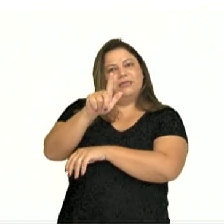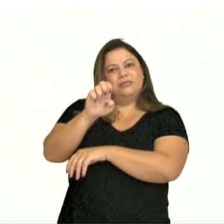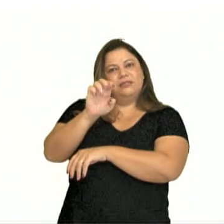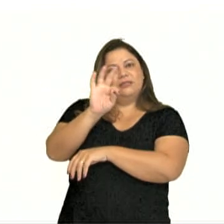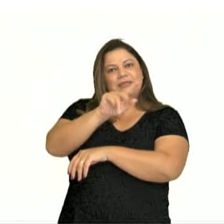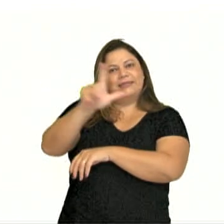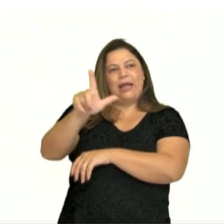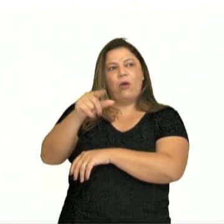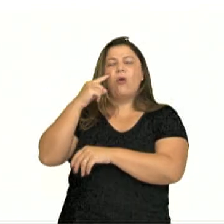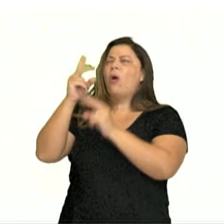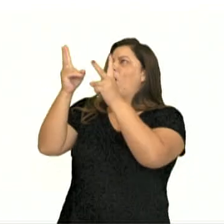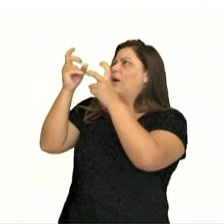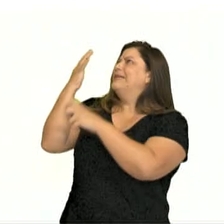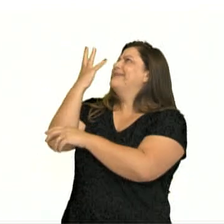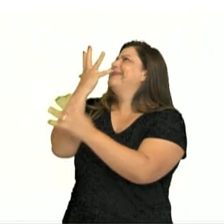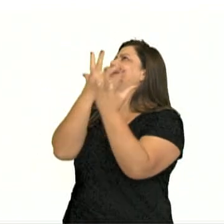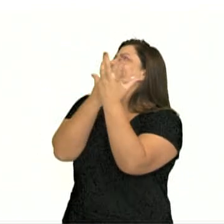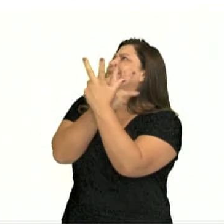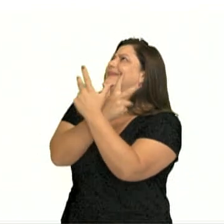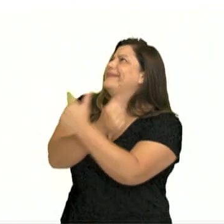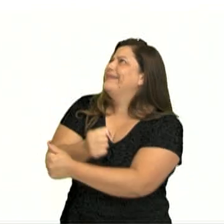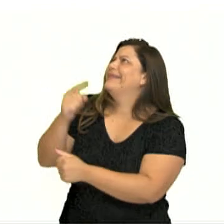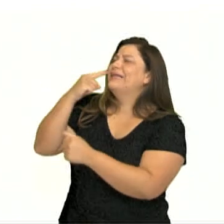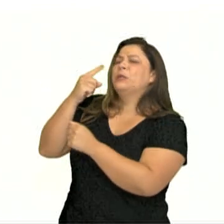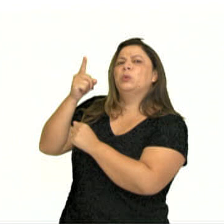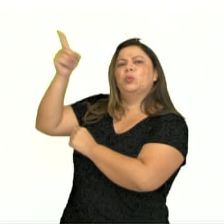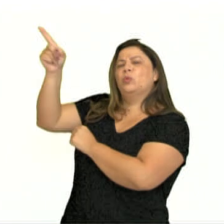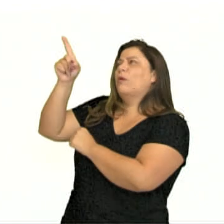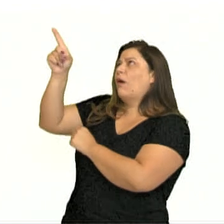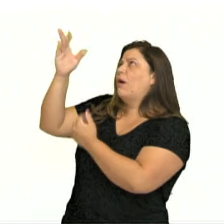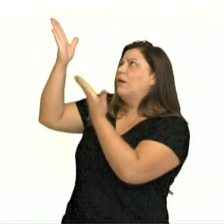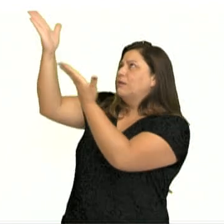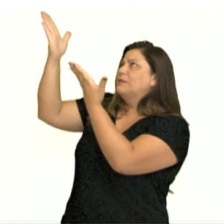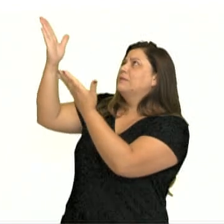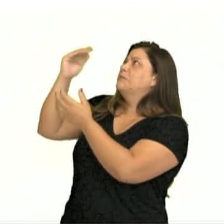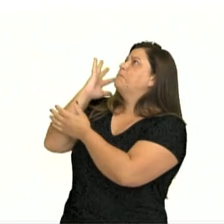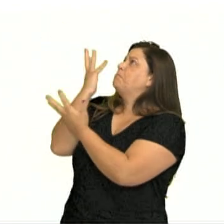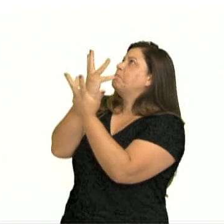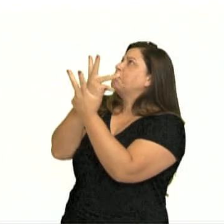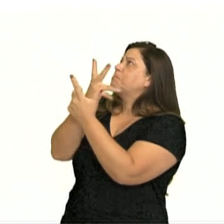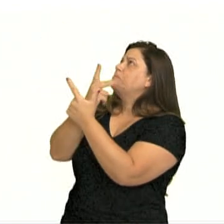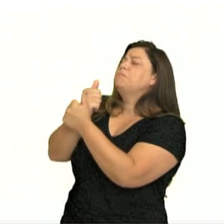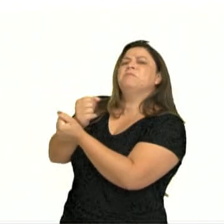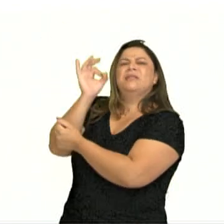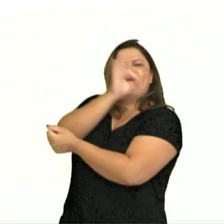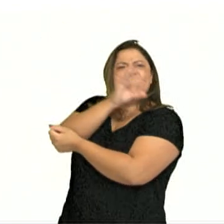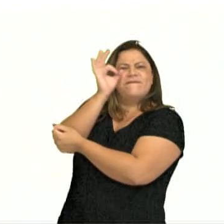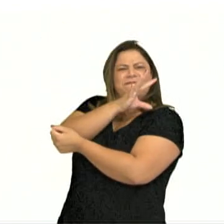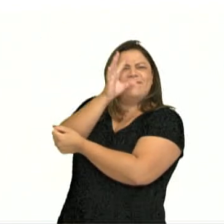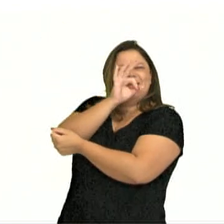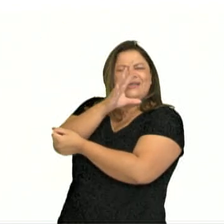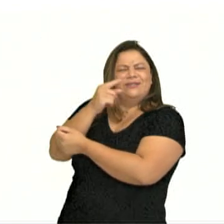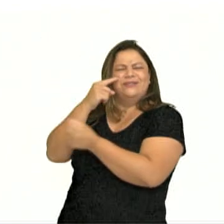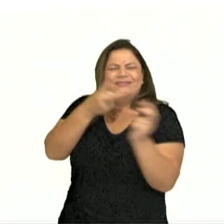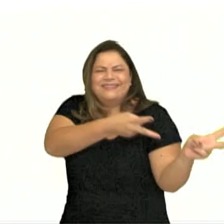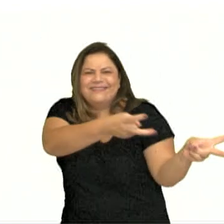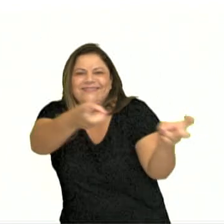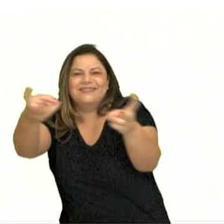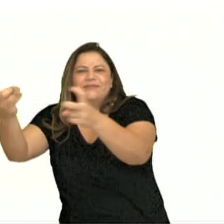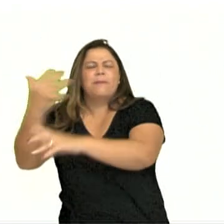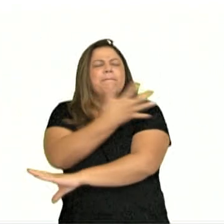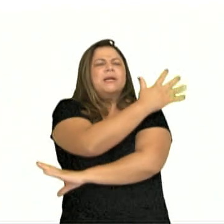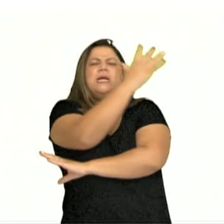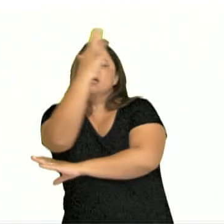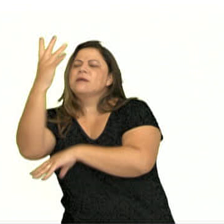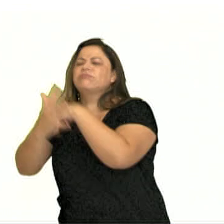que linda essa coloração, o verde. Olha que verde intenso. Que bonito. Você gosta de ficar observando a natureza? Da janela